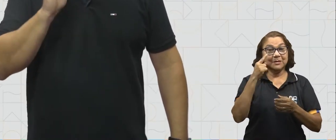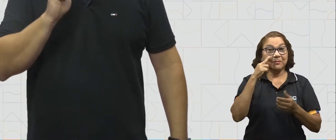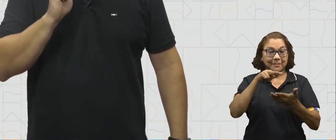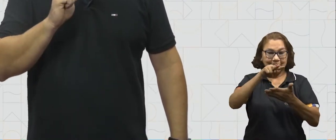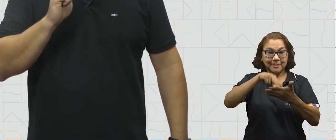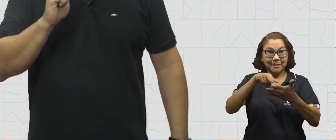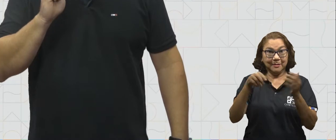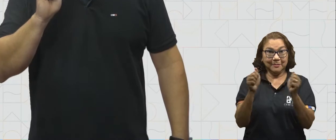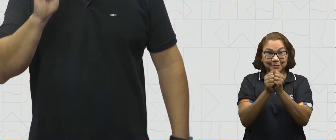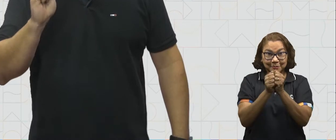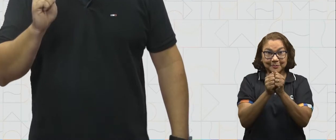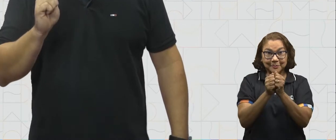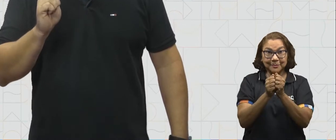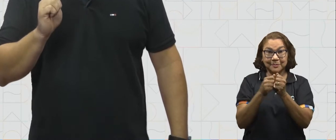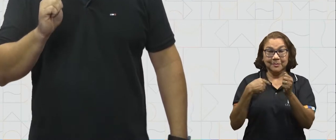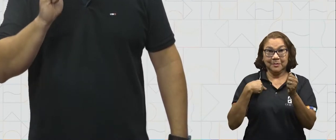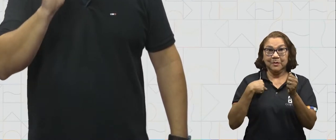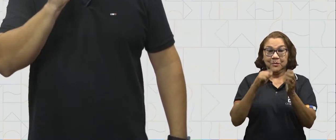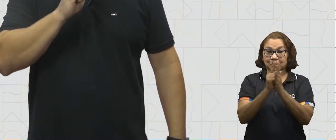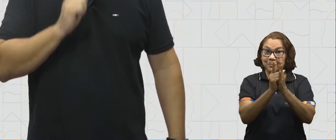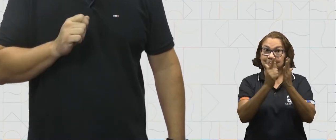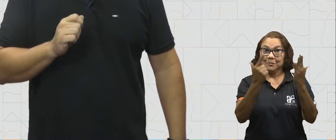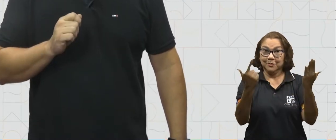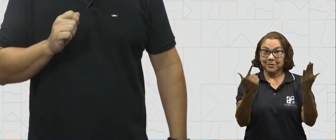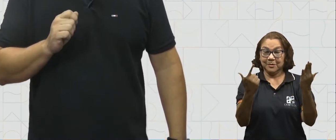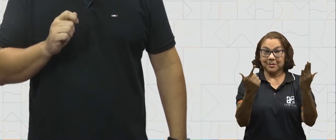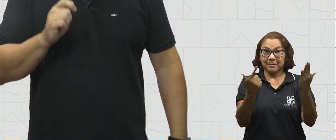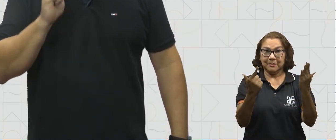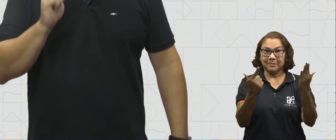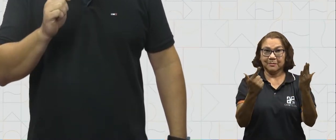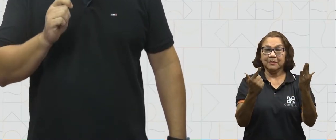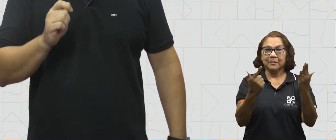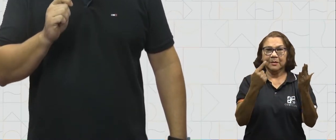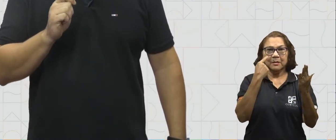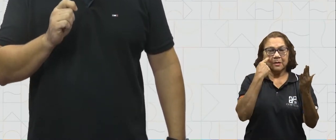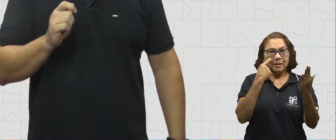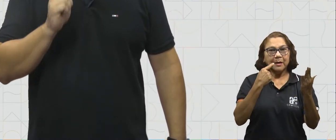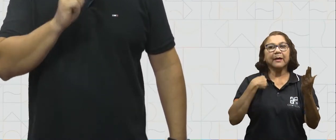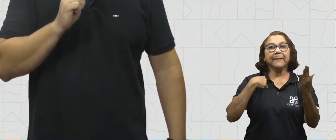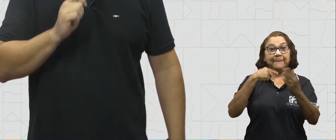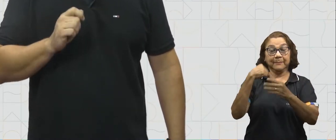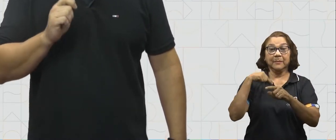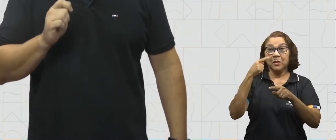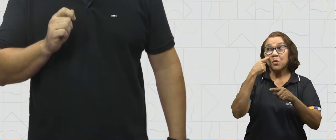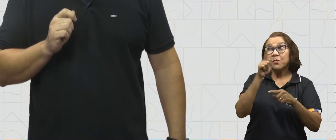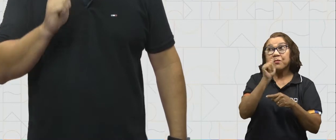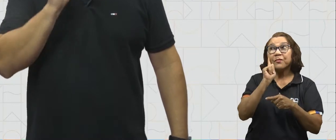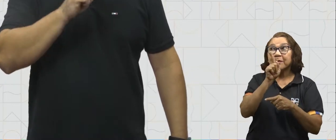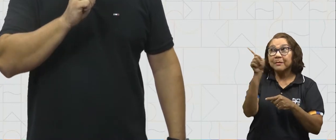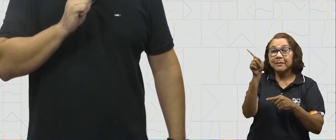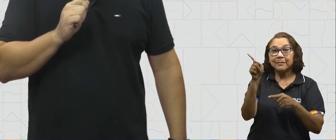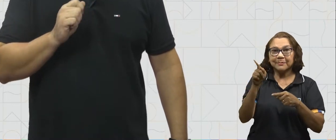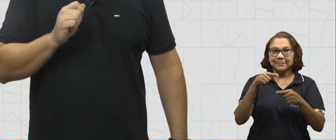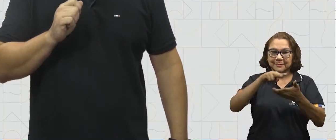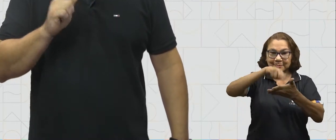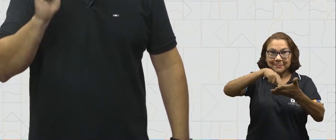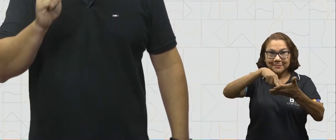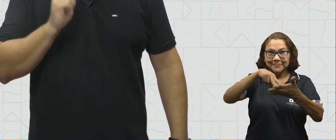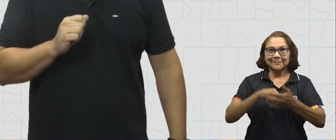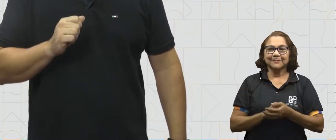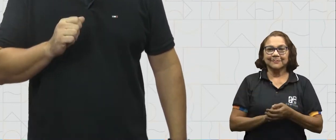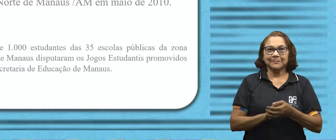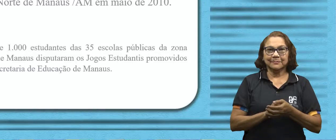você deverá ler uma notícia comigo do jornal Geo em Foco. É o jornal pedagógico de geografia do CENTEDES. Vamos ler juntinho,